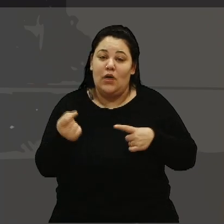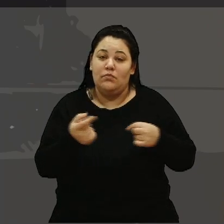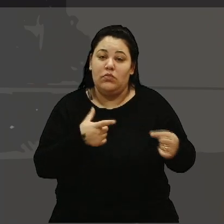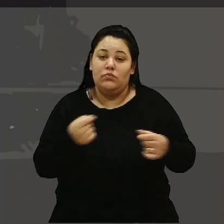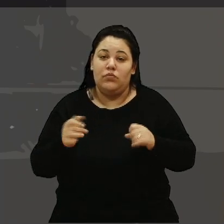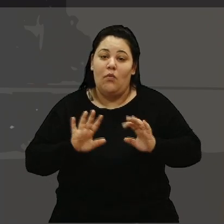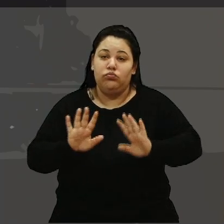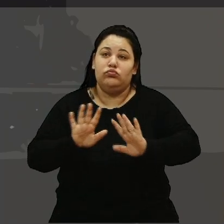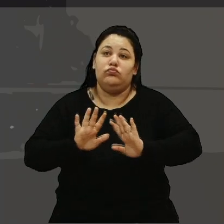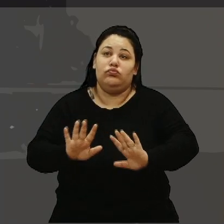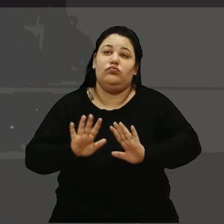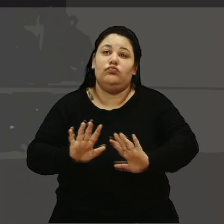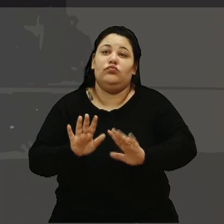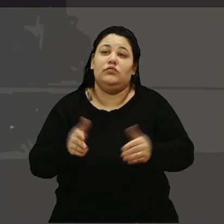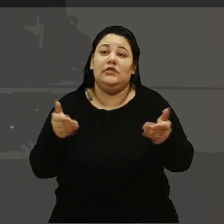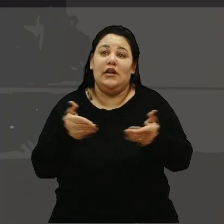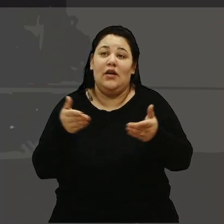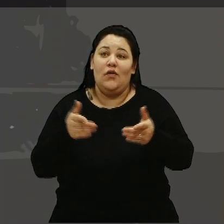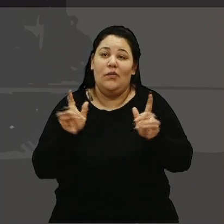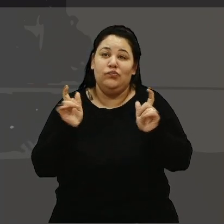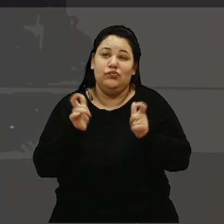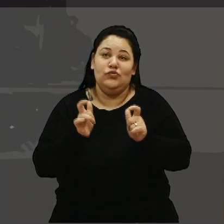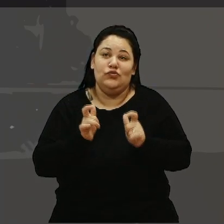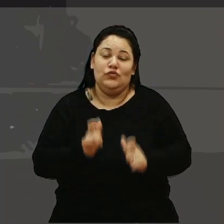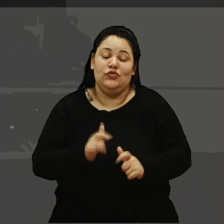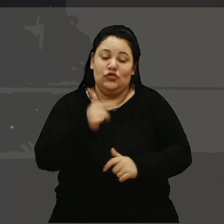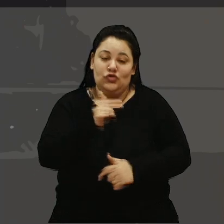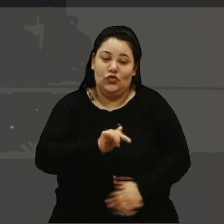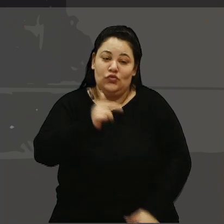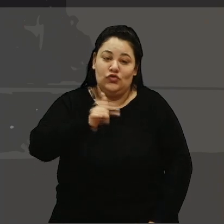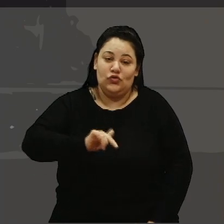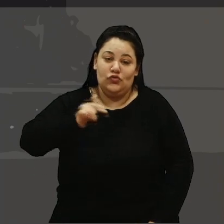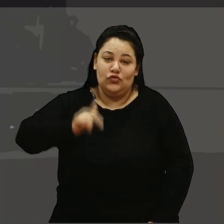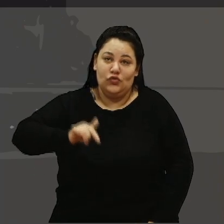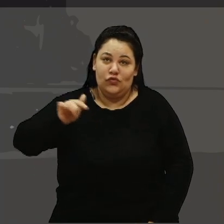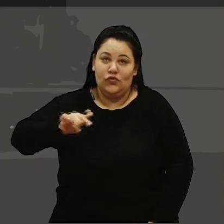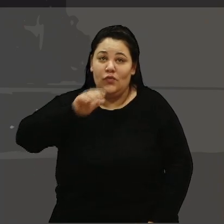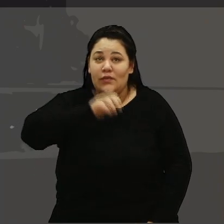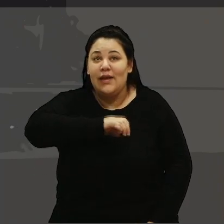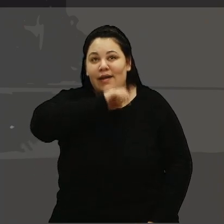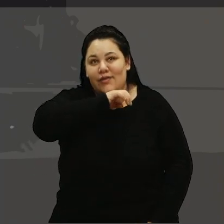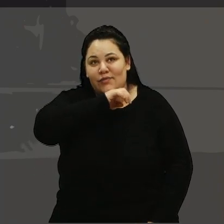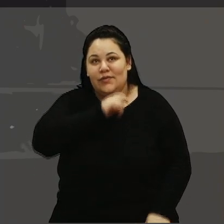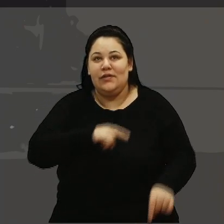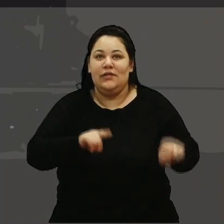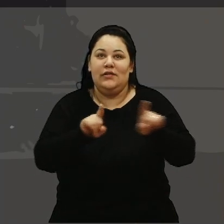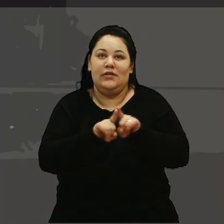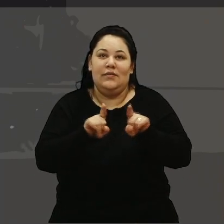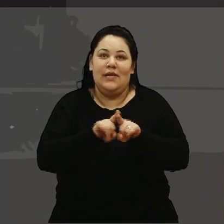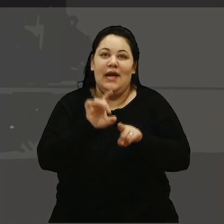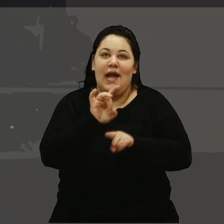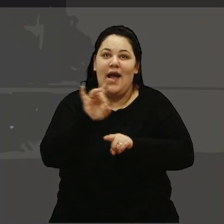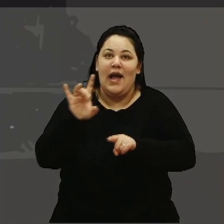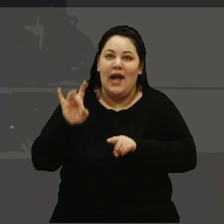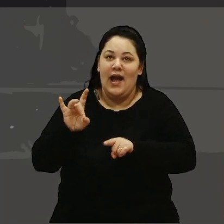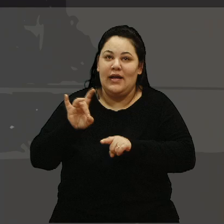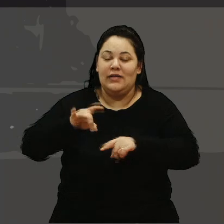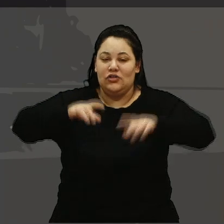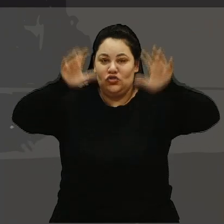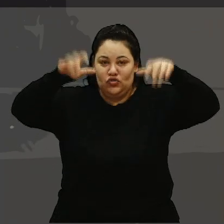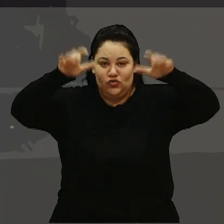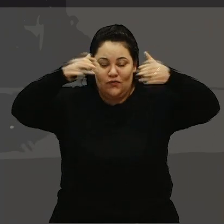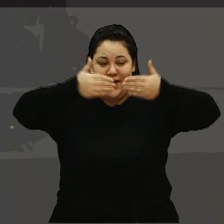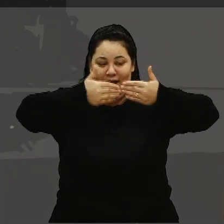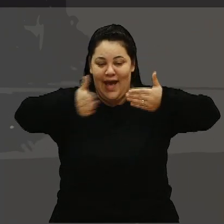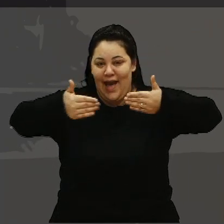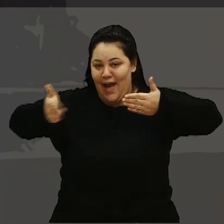levando, e eles estão diminuindo cada vez mais o seu terreno, e também a cada chuva que abre as comportas lá